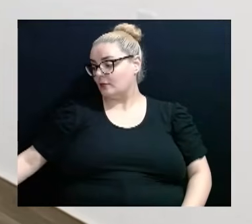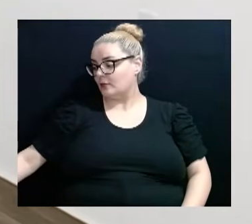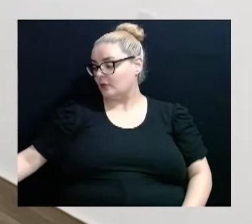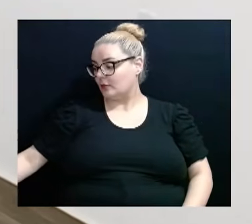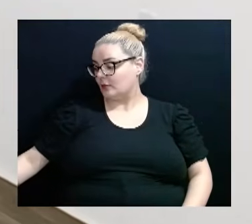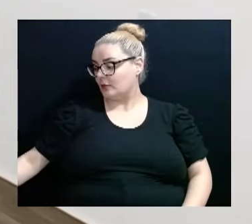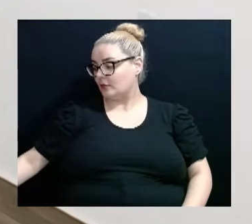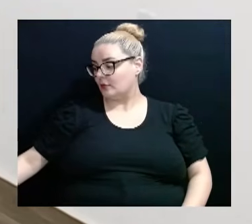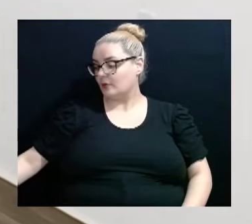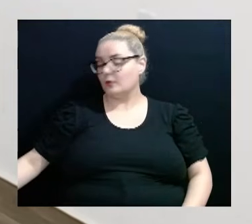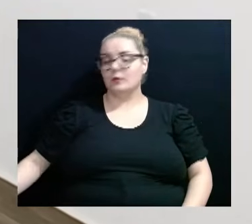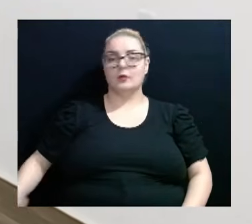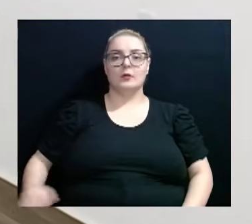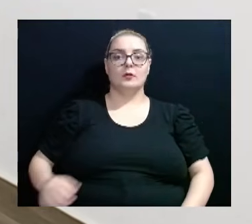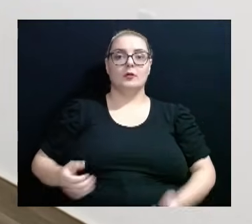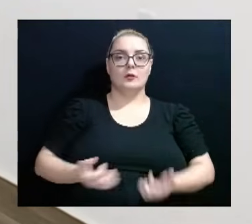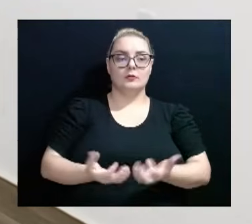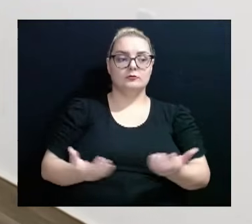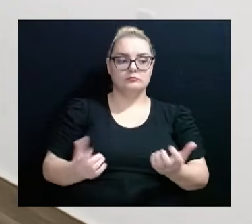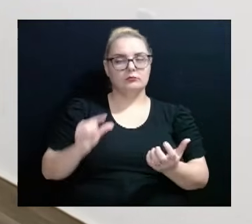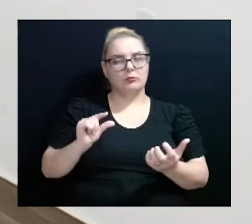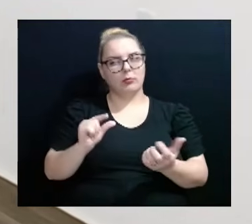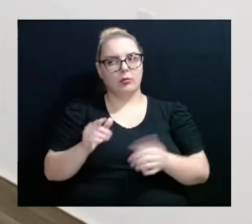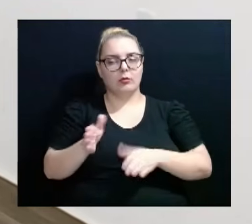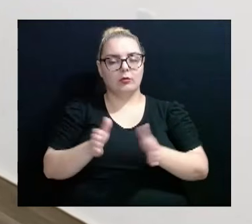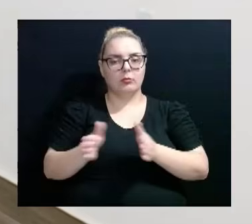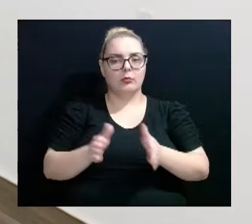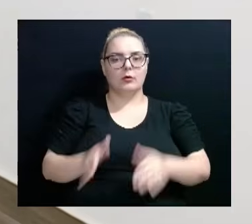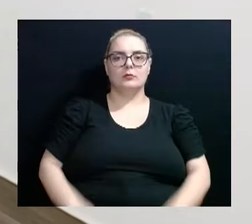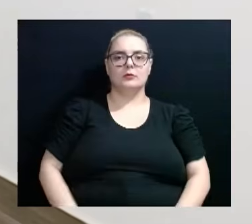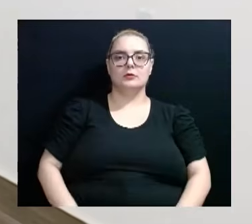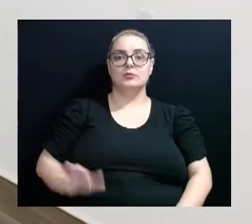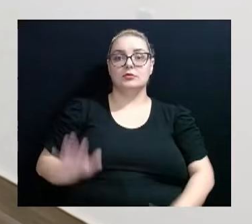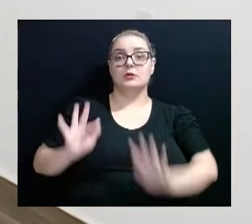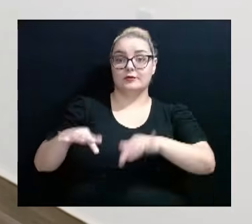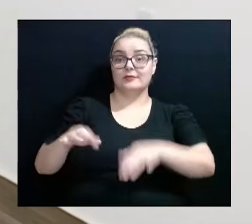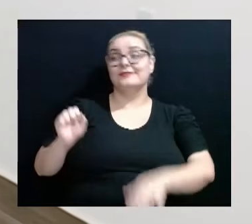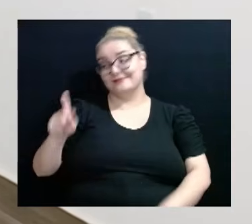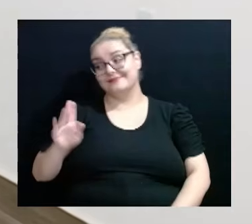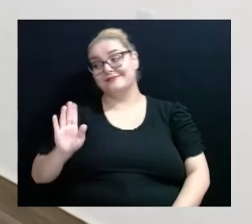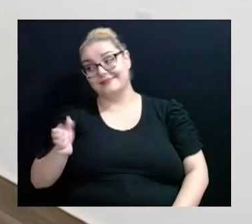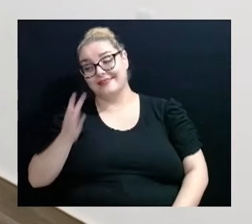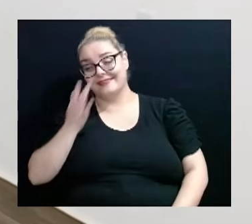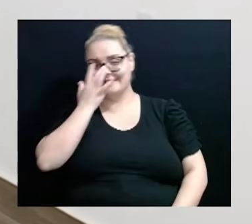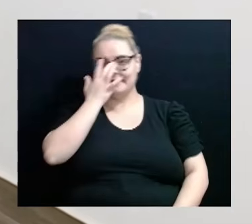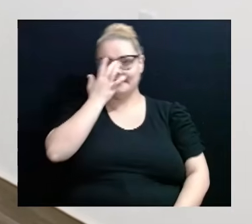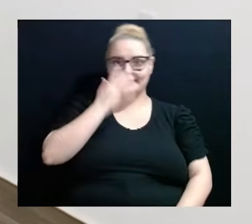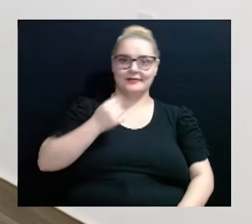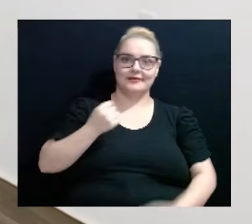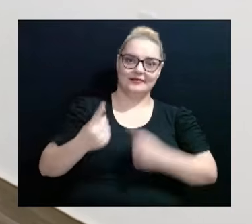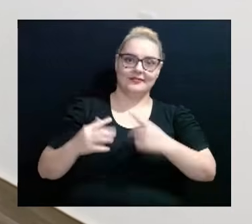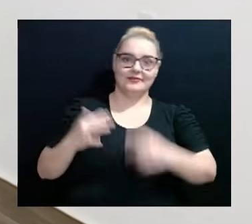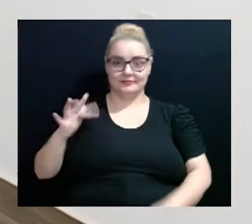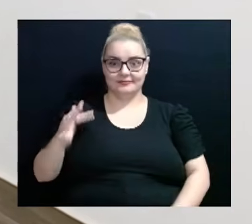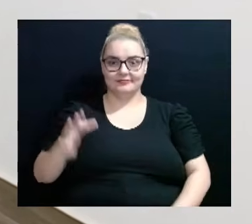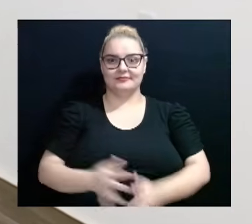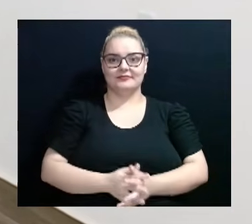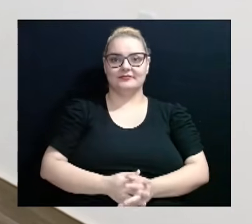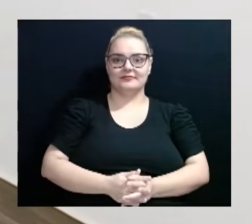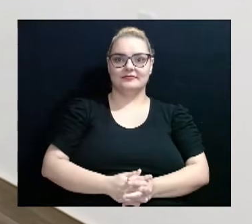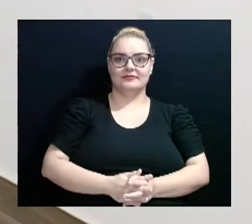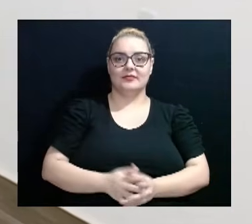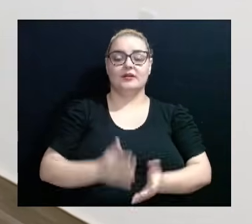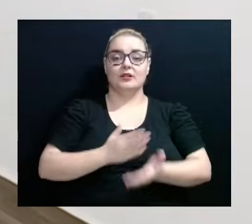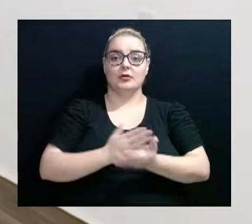e falei, agora eu quero devolver um pouco do que o futebol americano me agregou para minha cidade, né, para minha